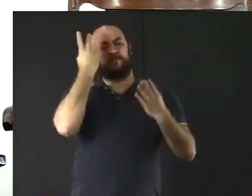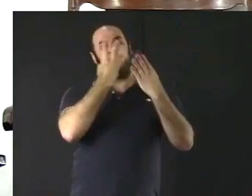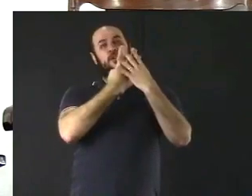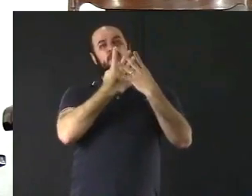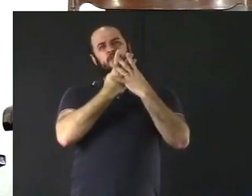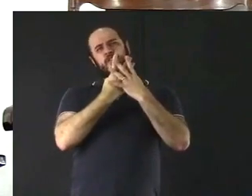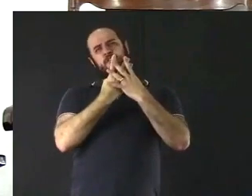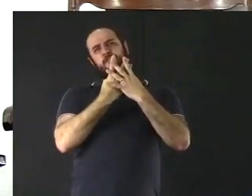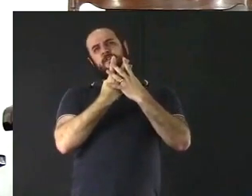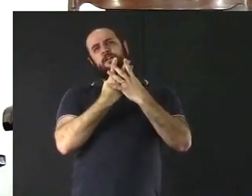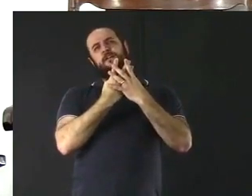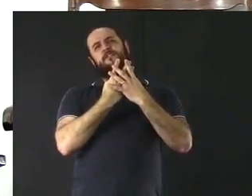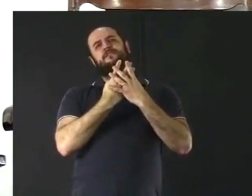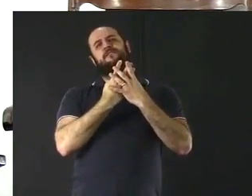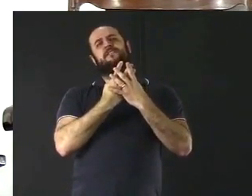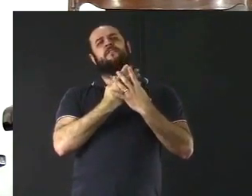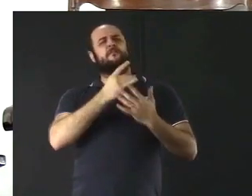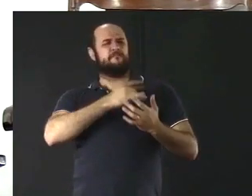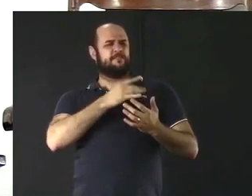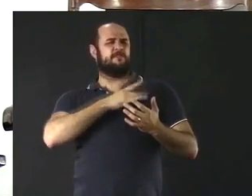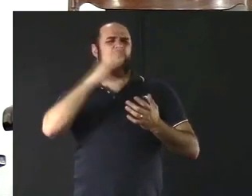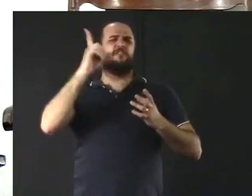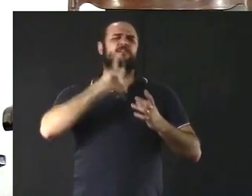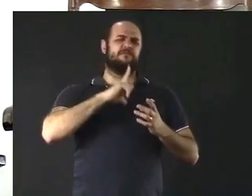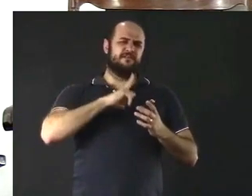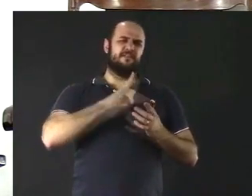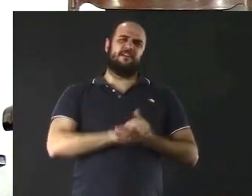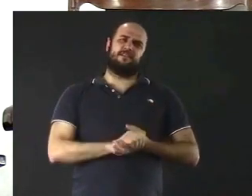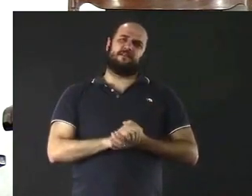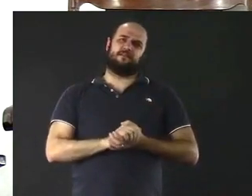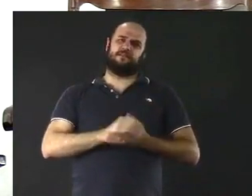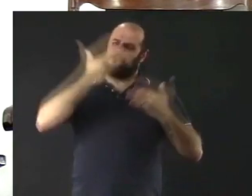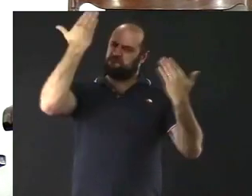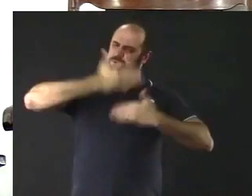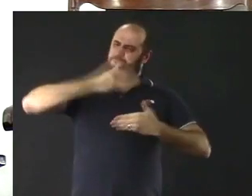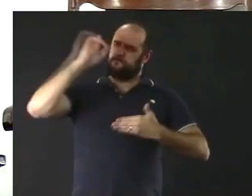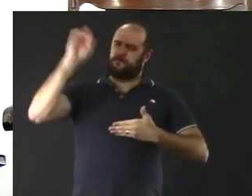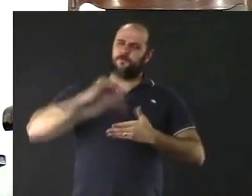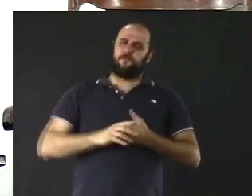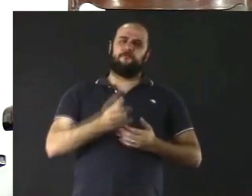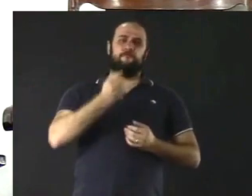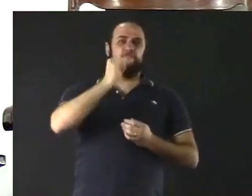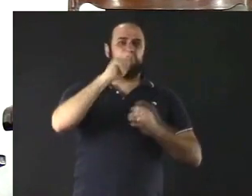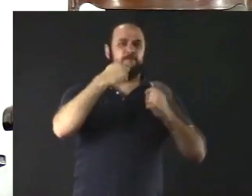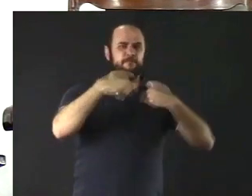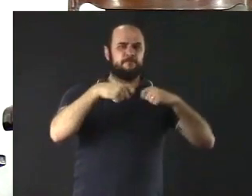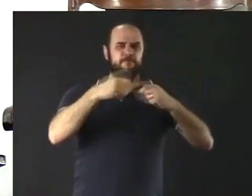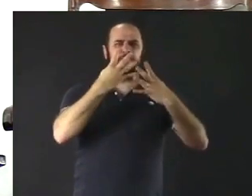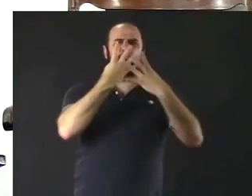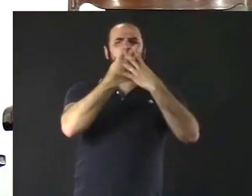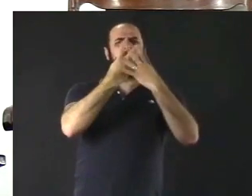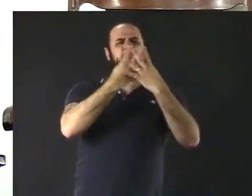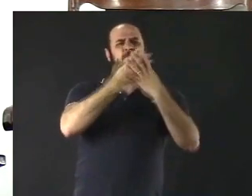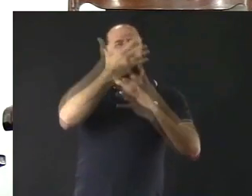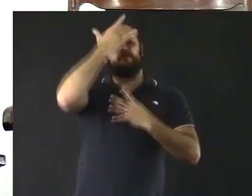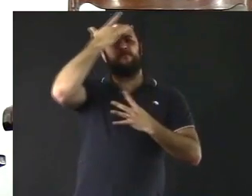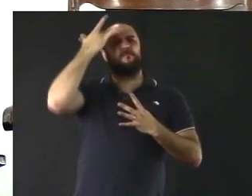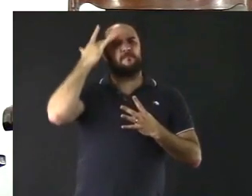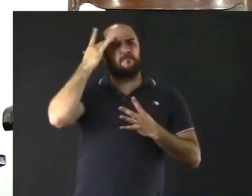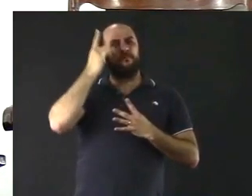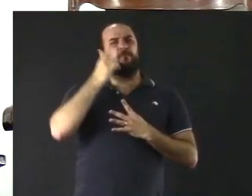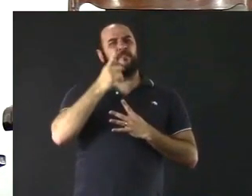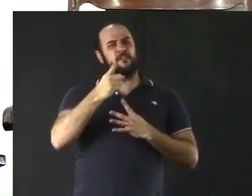Então confesse o seu pecado diante de Deus. Se for preciso, confesse aquele irmão que você